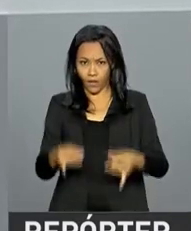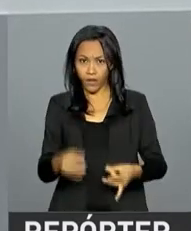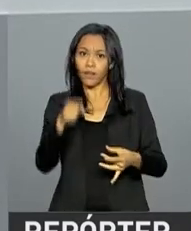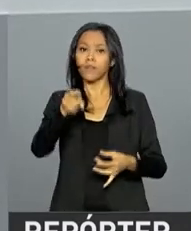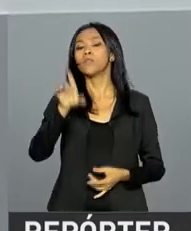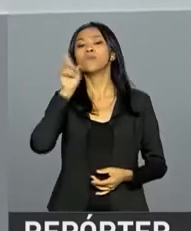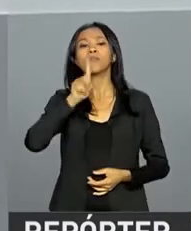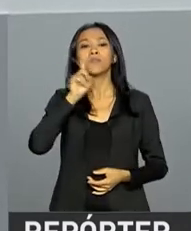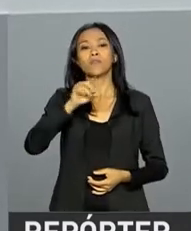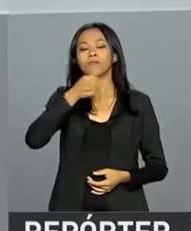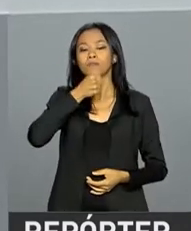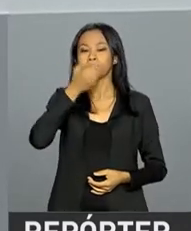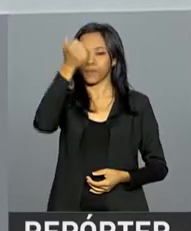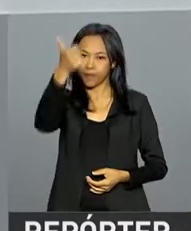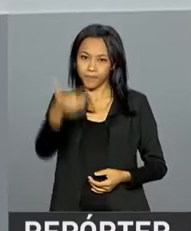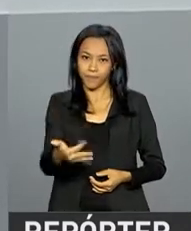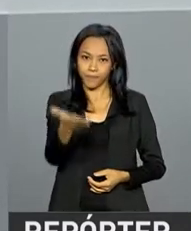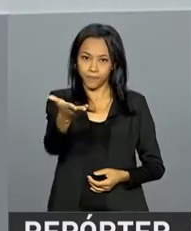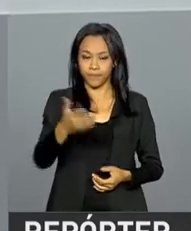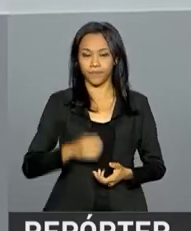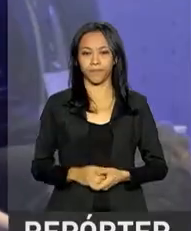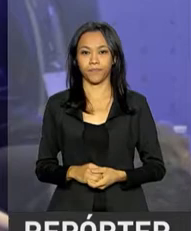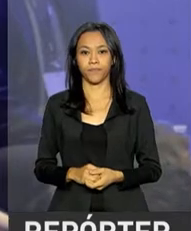nos Estados Unidos, Paola De Orte.